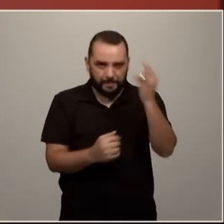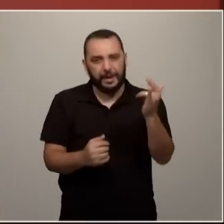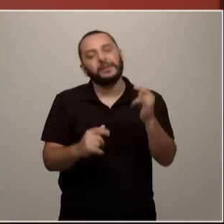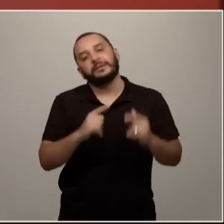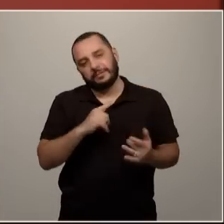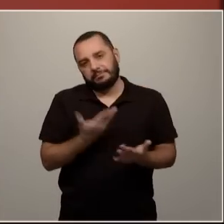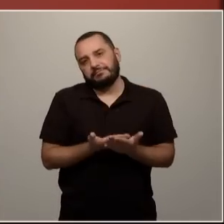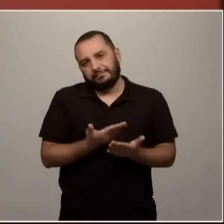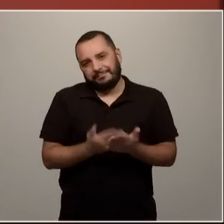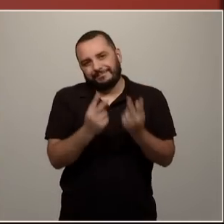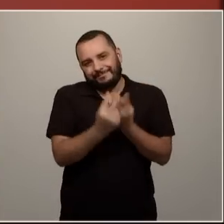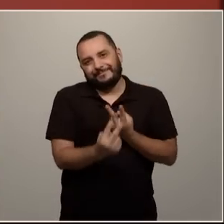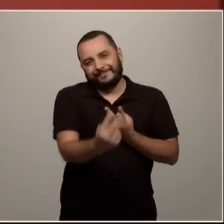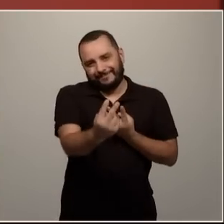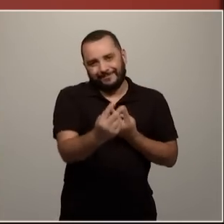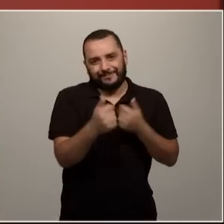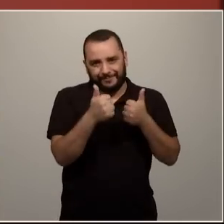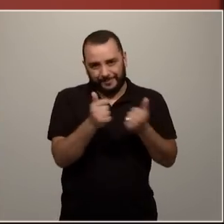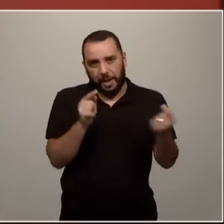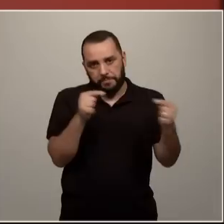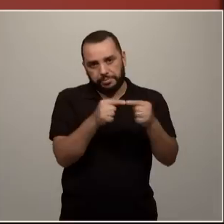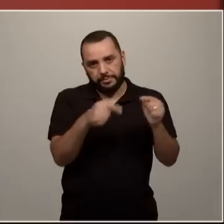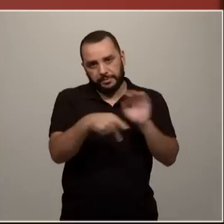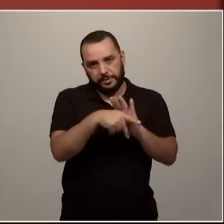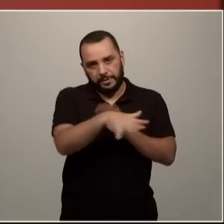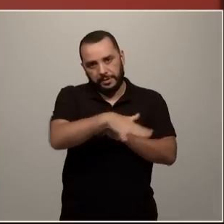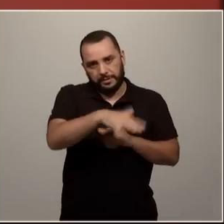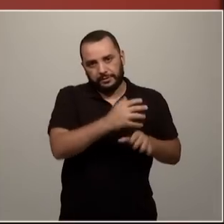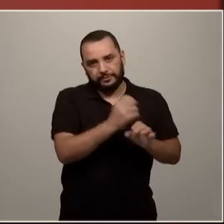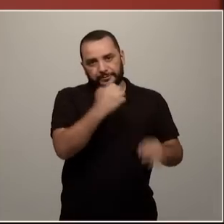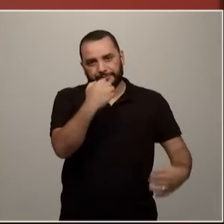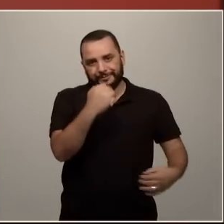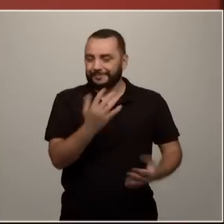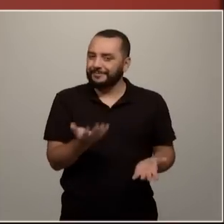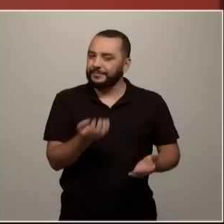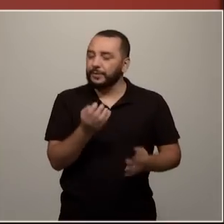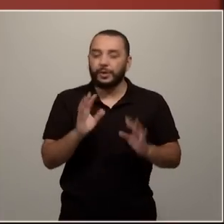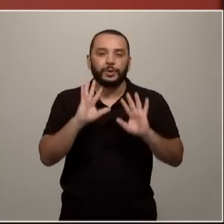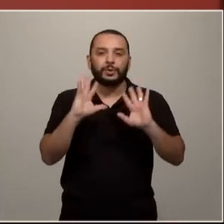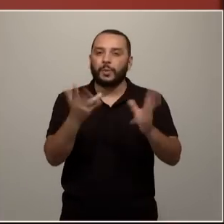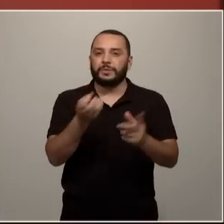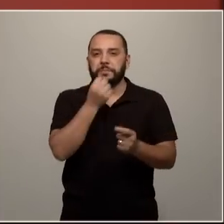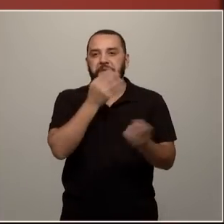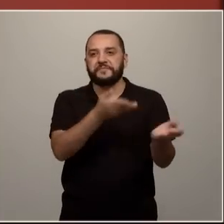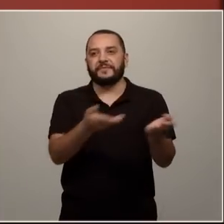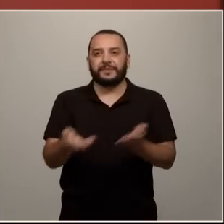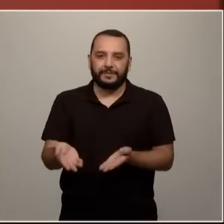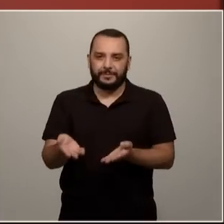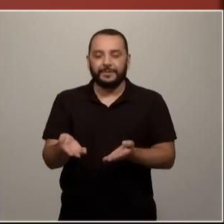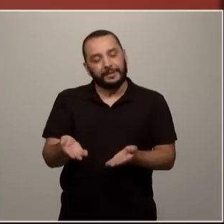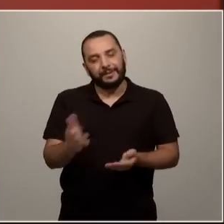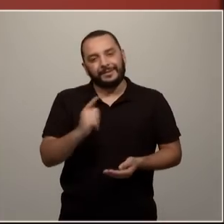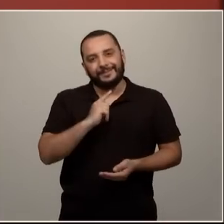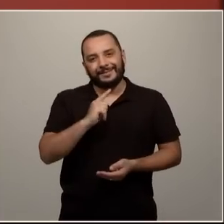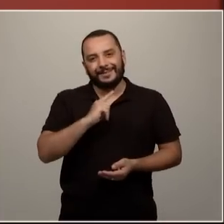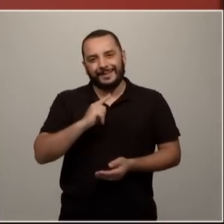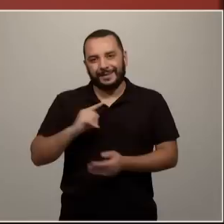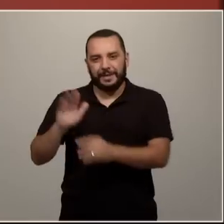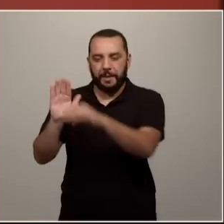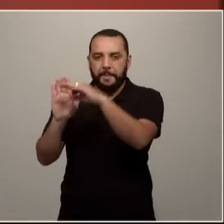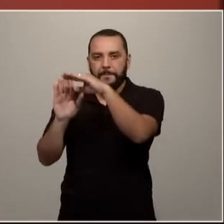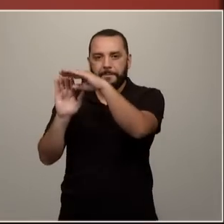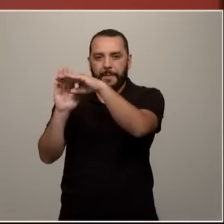forem pertinentes ao programa da engenharia, ok? Mas, de qualquer maneira, todos são muito bem-vindos. E tem uma boa parte do programa que é